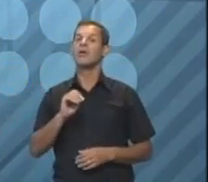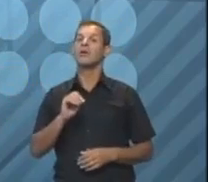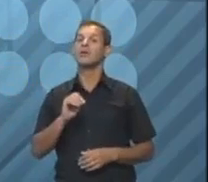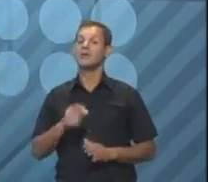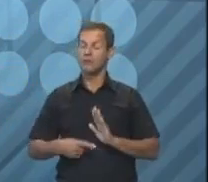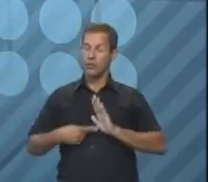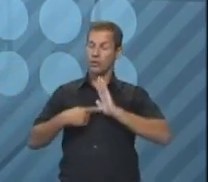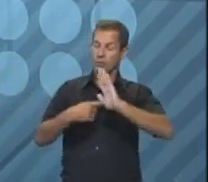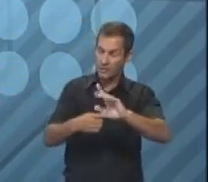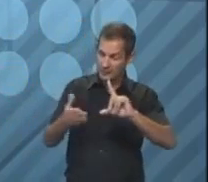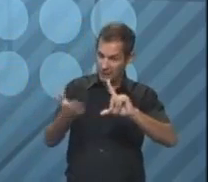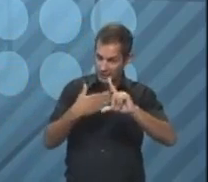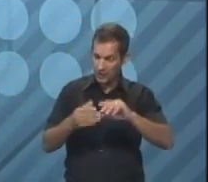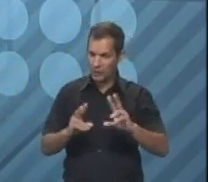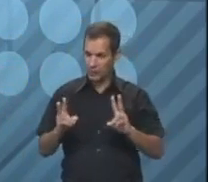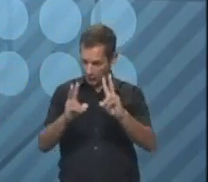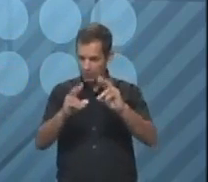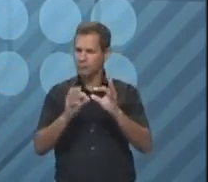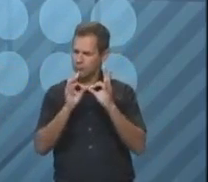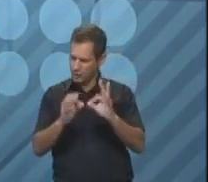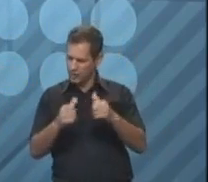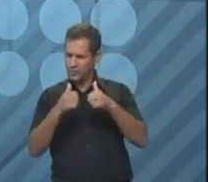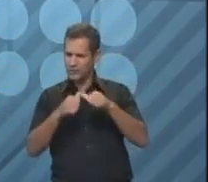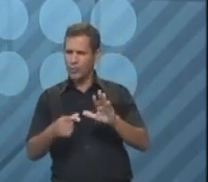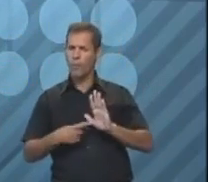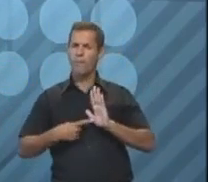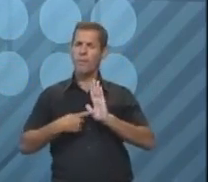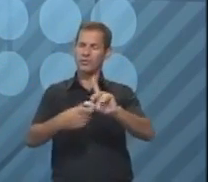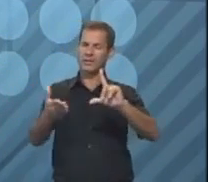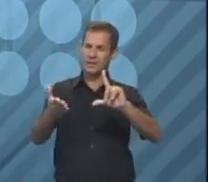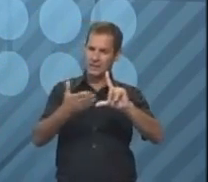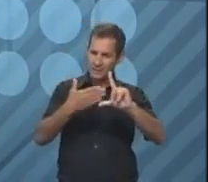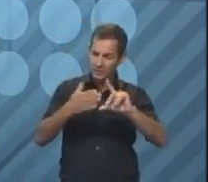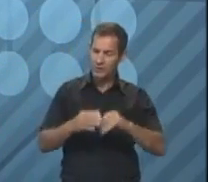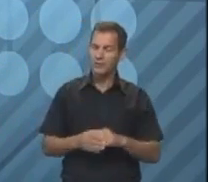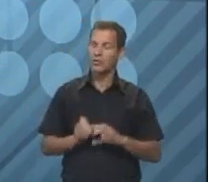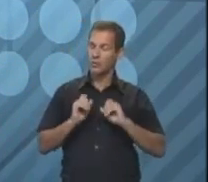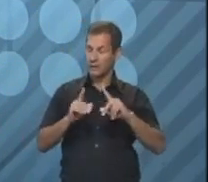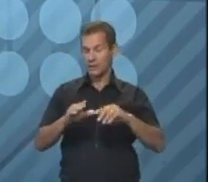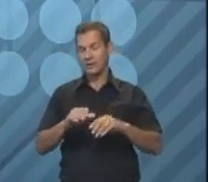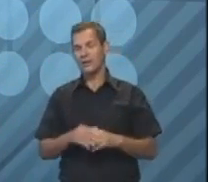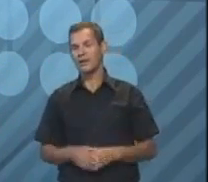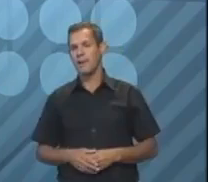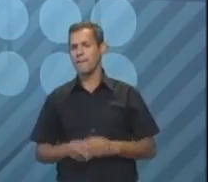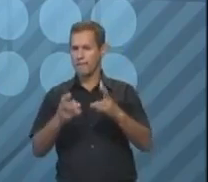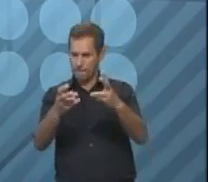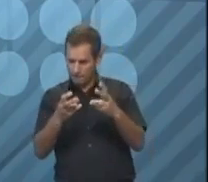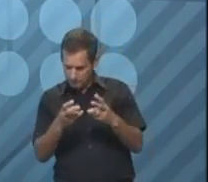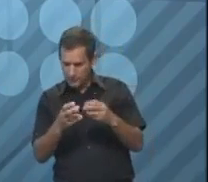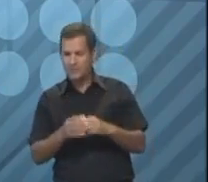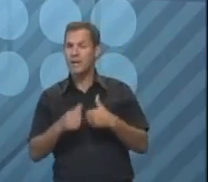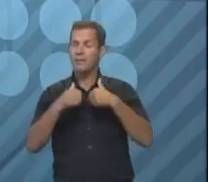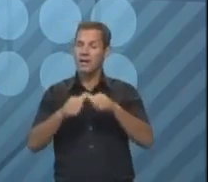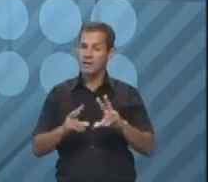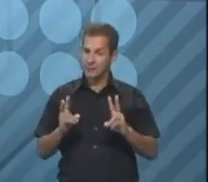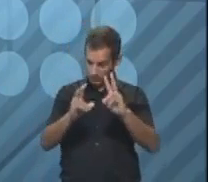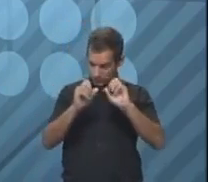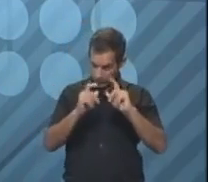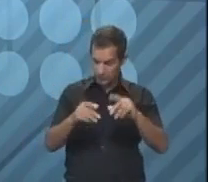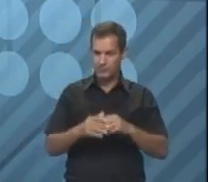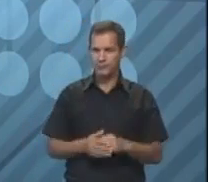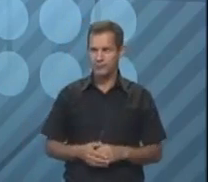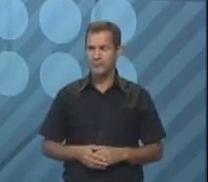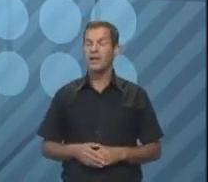foi apresentado na aula, os valores corretos são aqueles que foram apresentados na aula. Então atente-se a esses